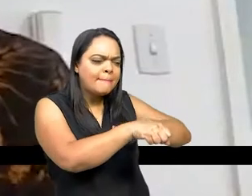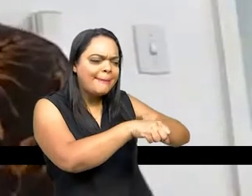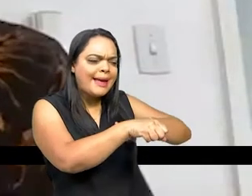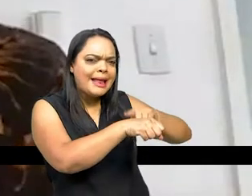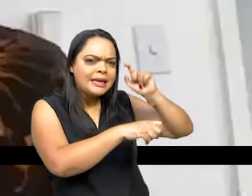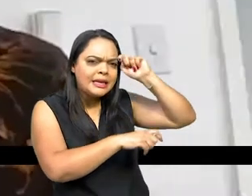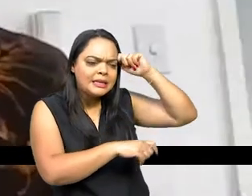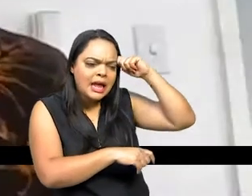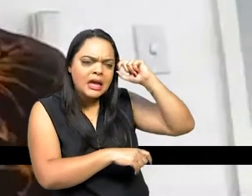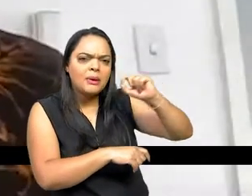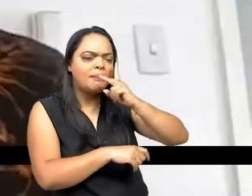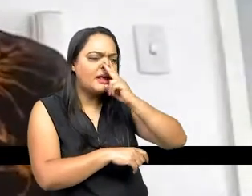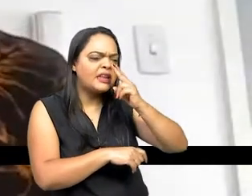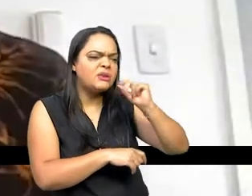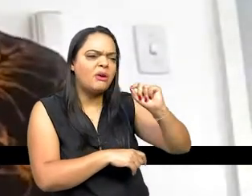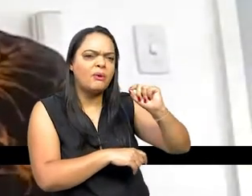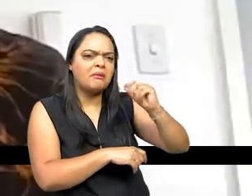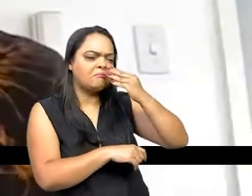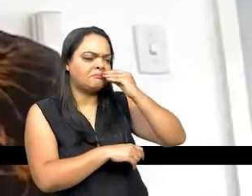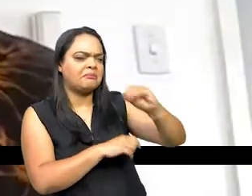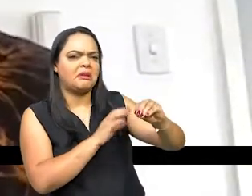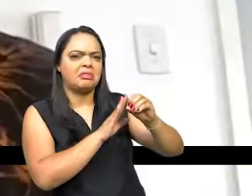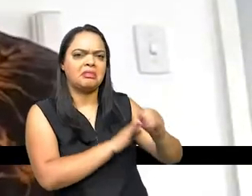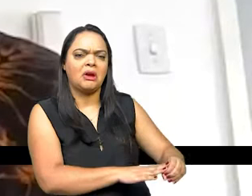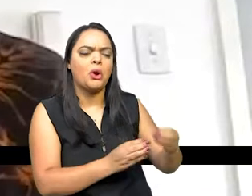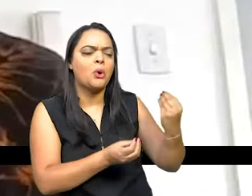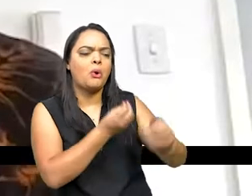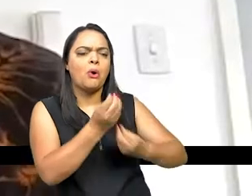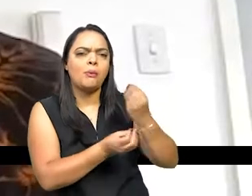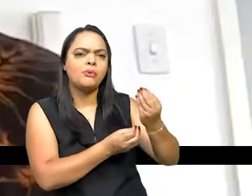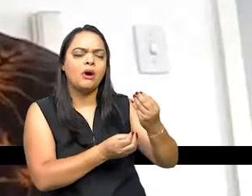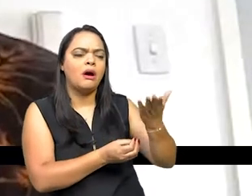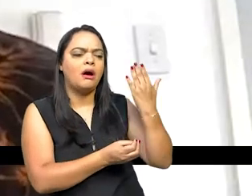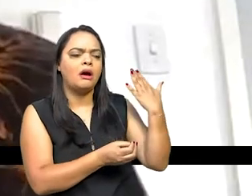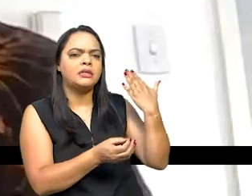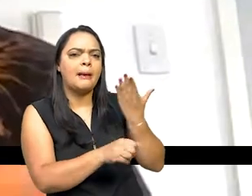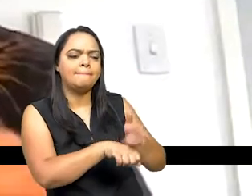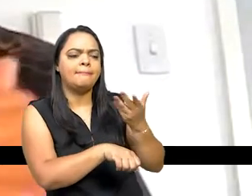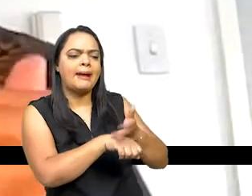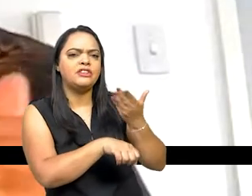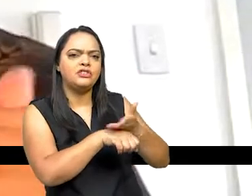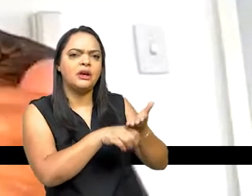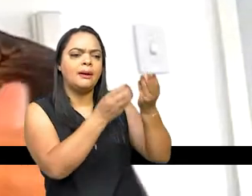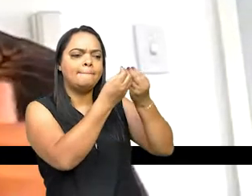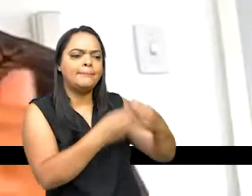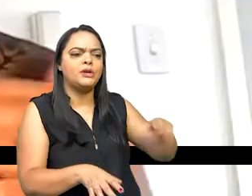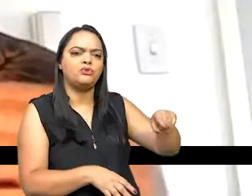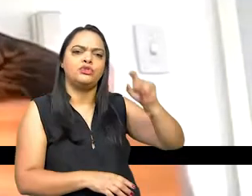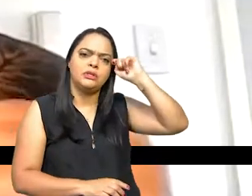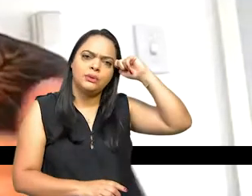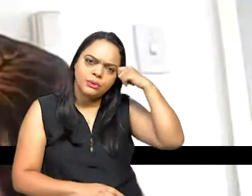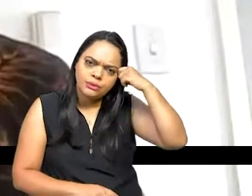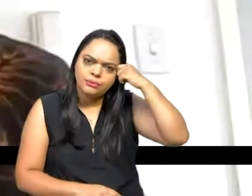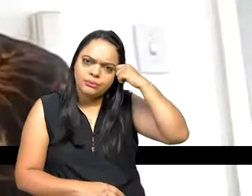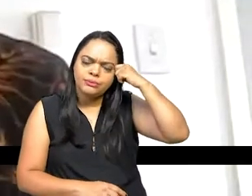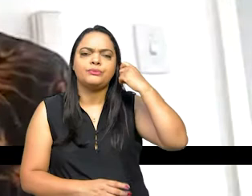escuros, como que foram exercidas práticas prejudiciais aos negros, num ambiente social, num